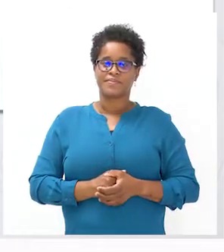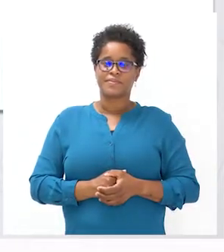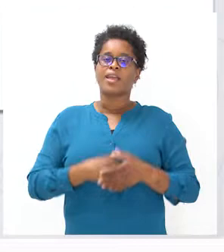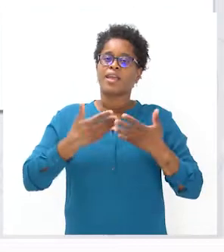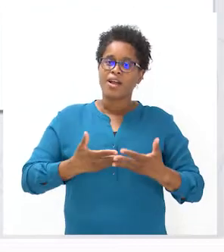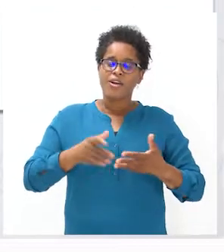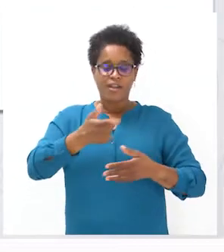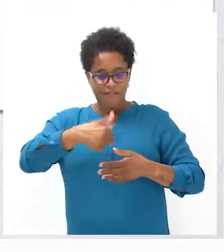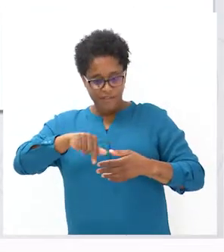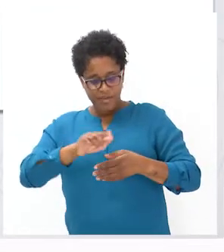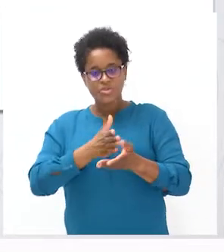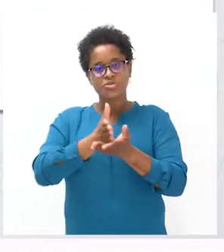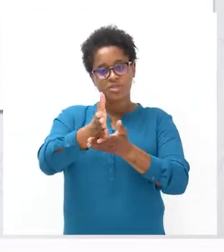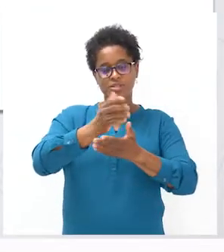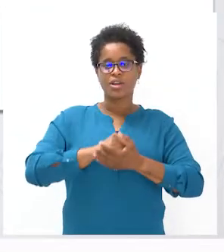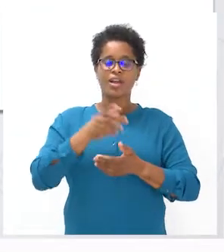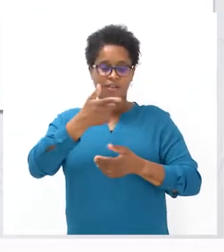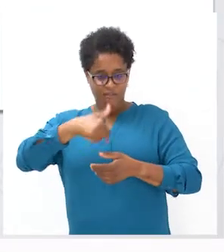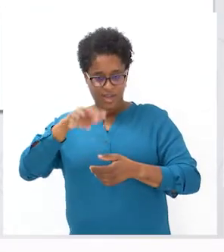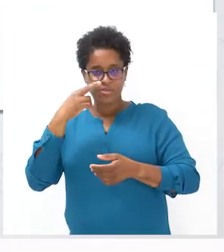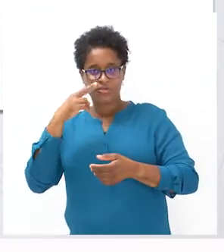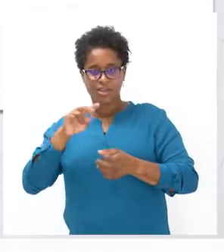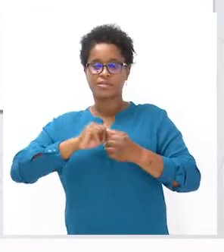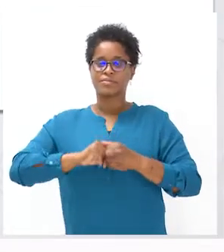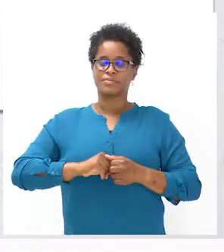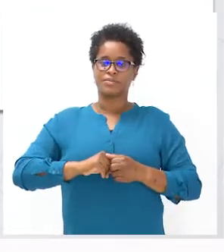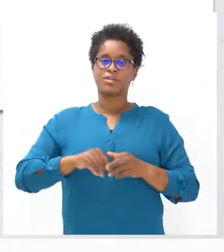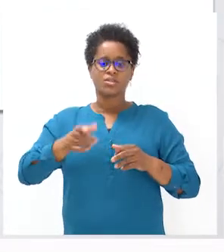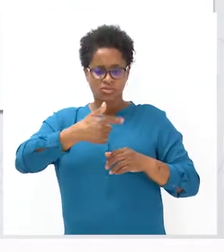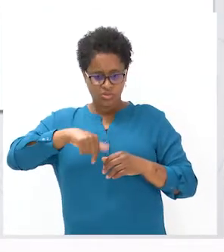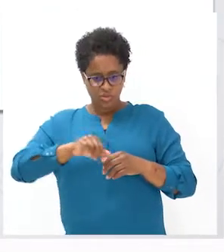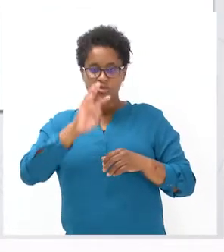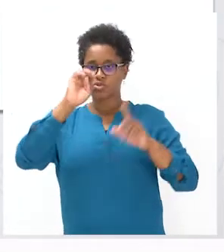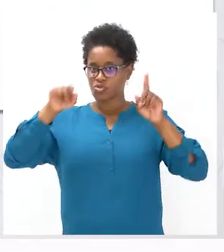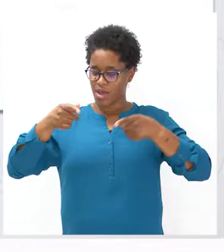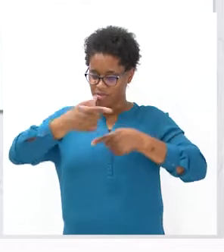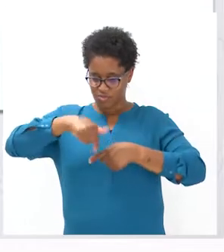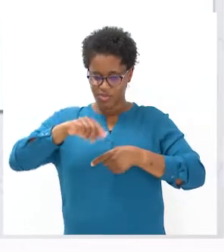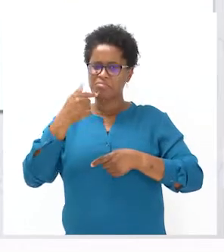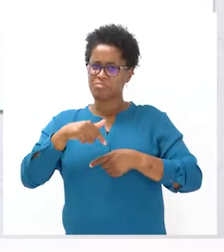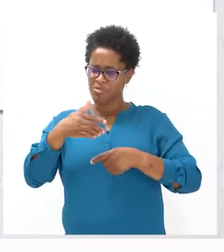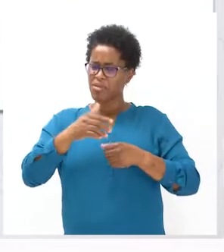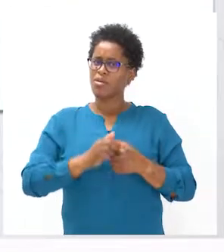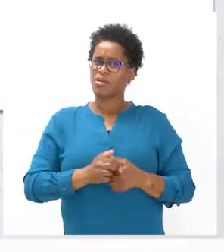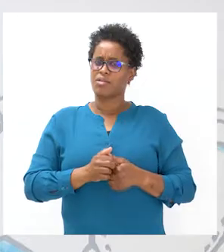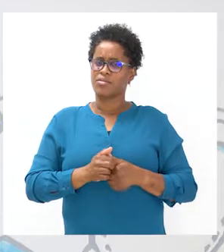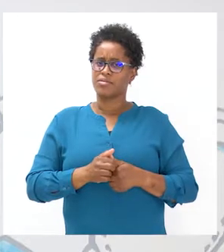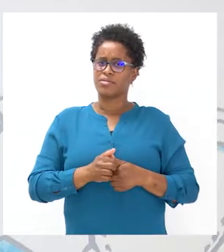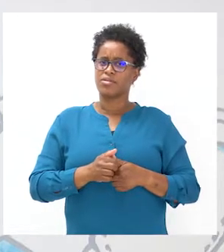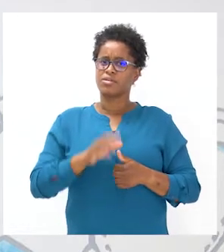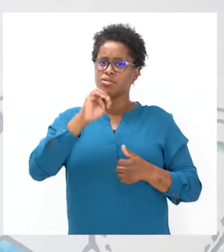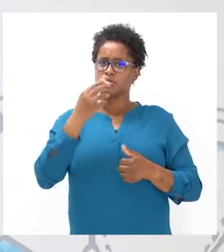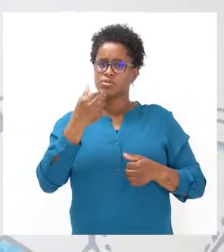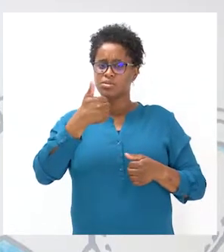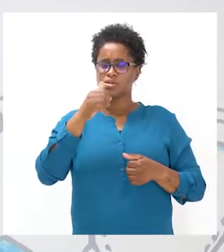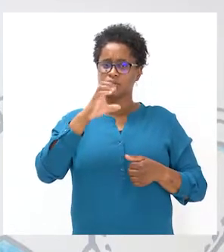E agora vamos continuar. Vejamos, nós no nosso sumário tínhamos subclasse